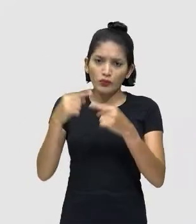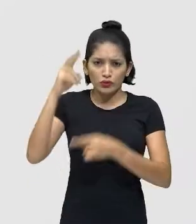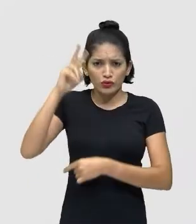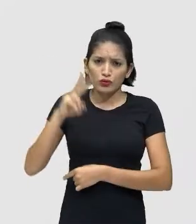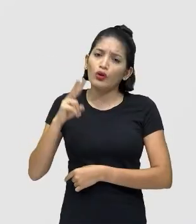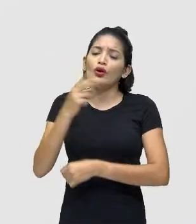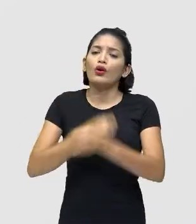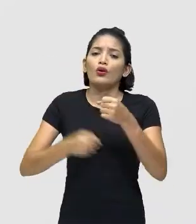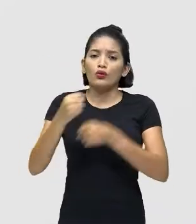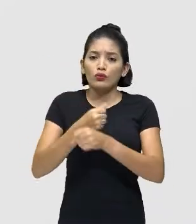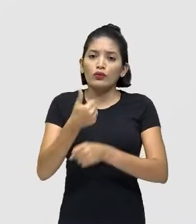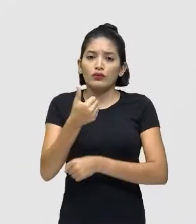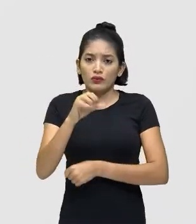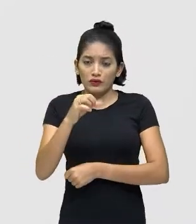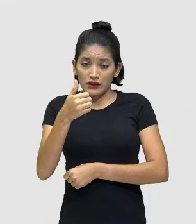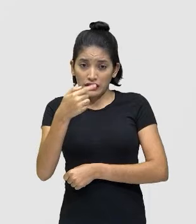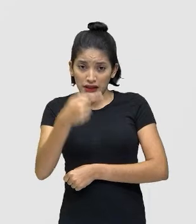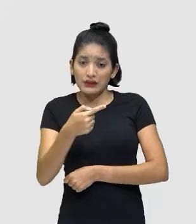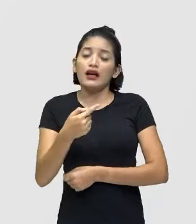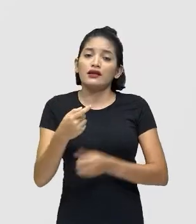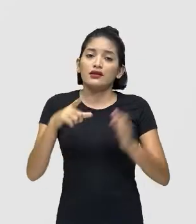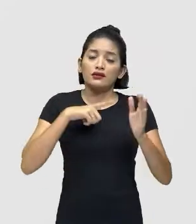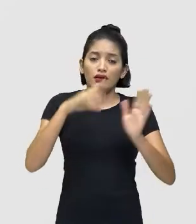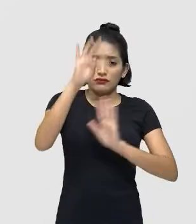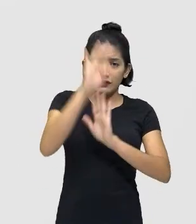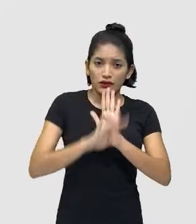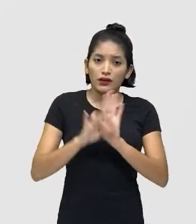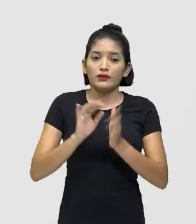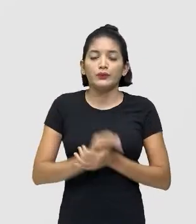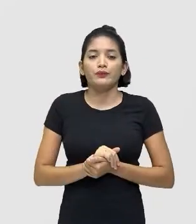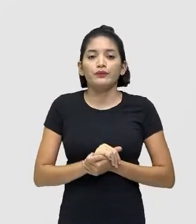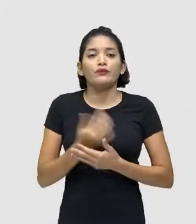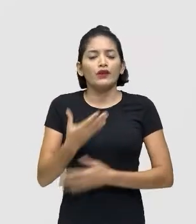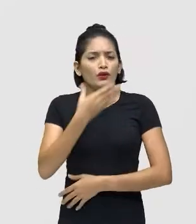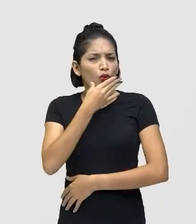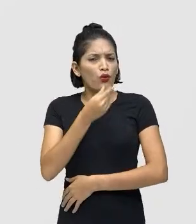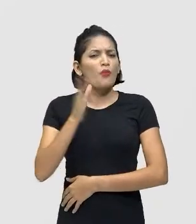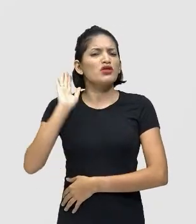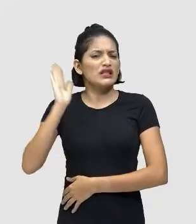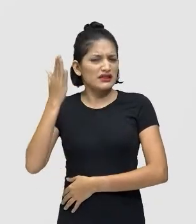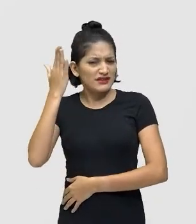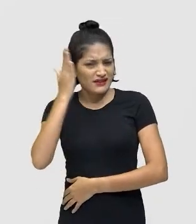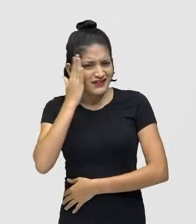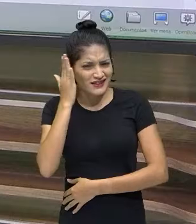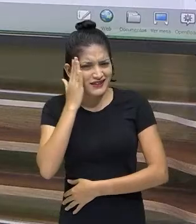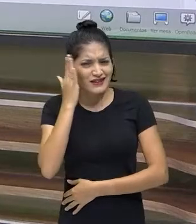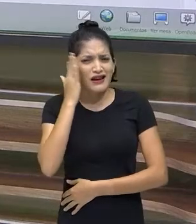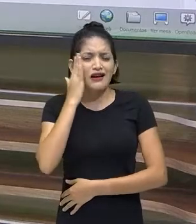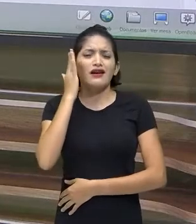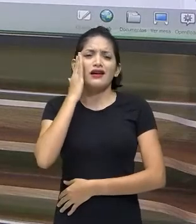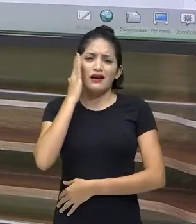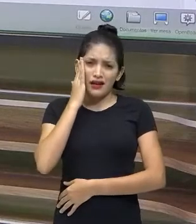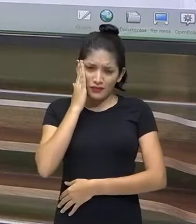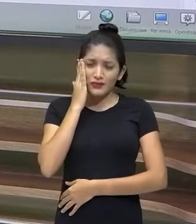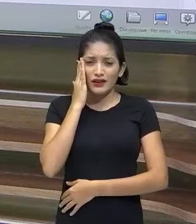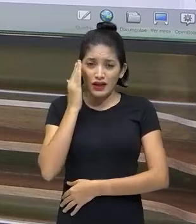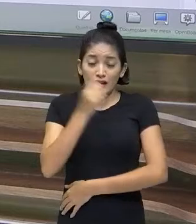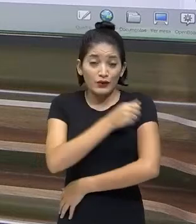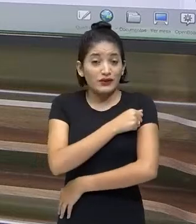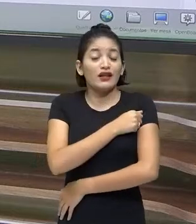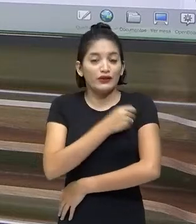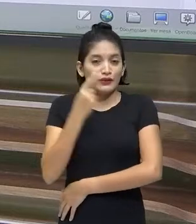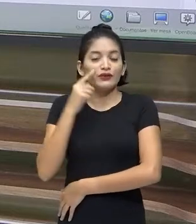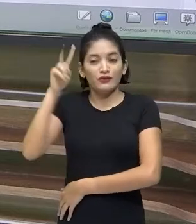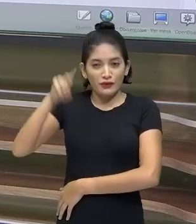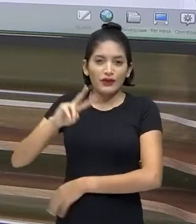17, que é mencionado no texto. Então, o Emanuel já disse que ele é fera em história, então aí nossos presenciais já vão conferir isso